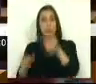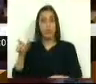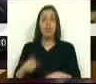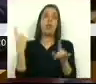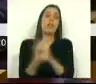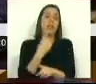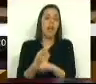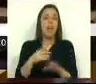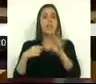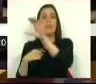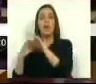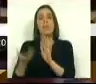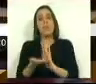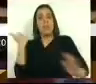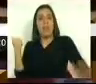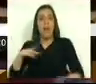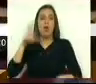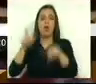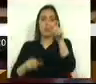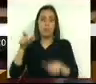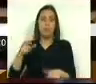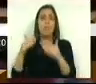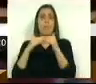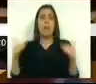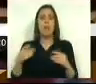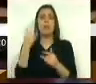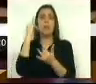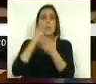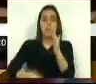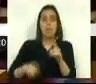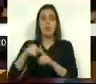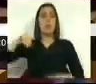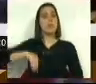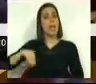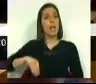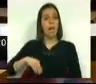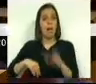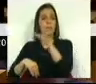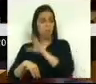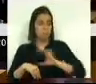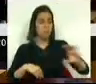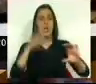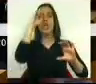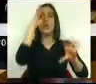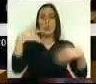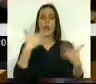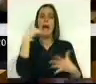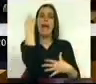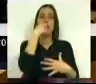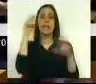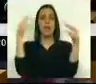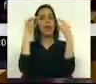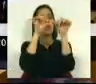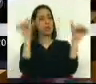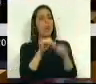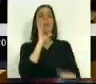De resto, vamos retirar aos portugueses, designadamente ao nível dos impostos e dos salários, para conseguir suportar a credibilidade